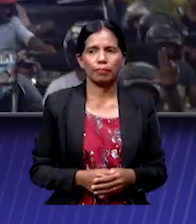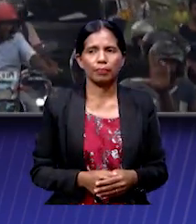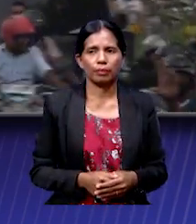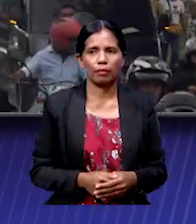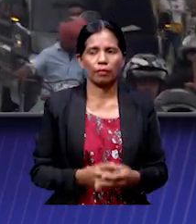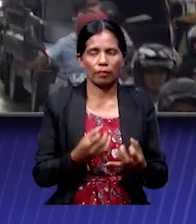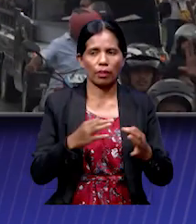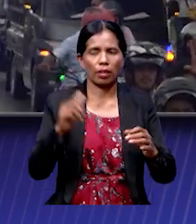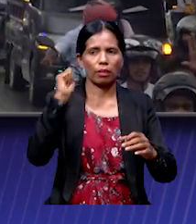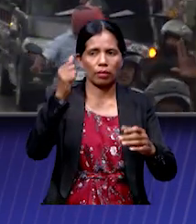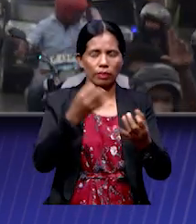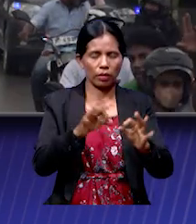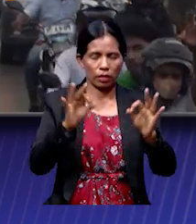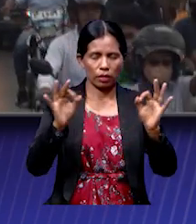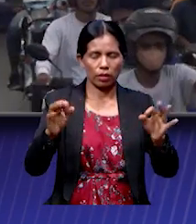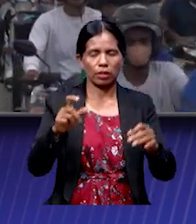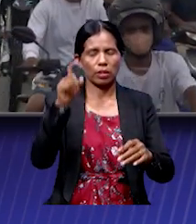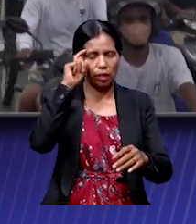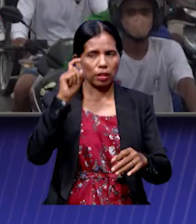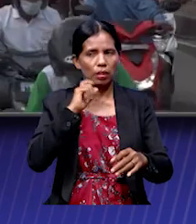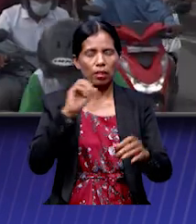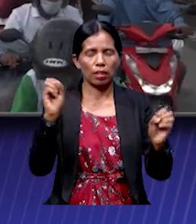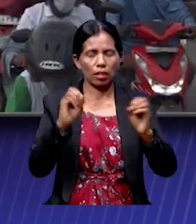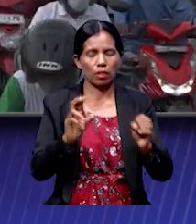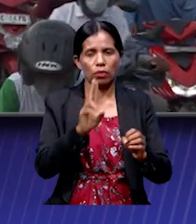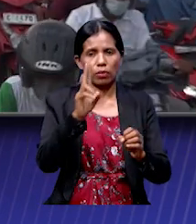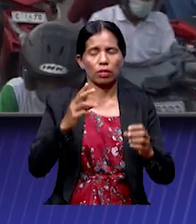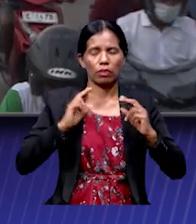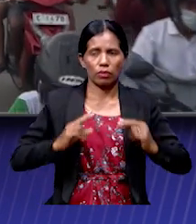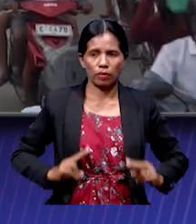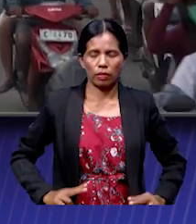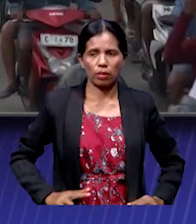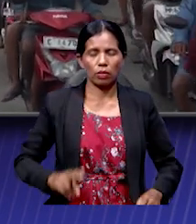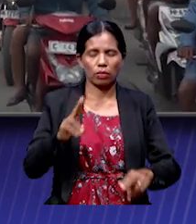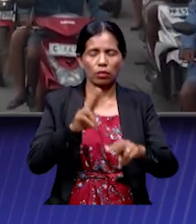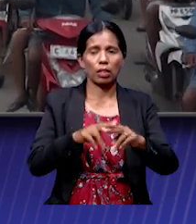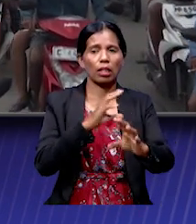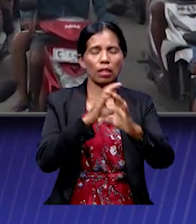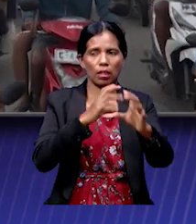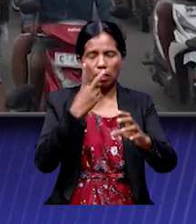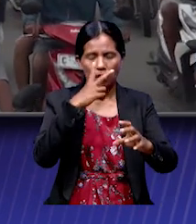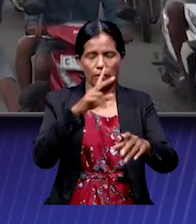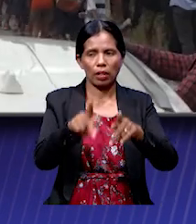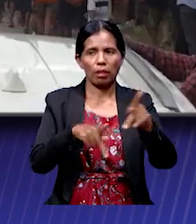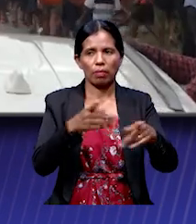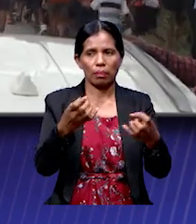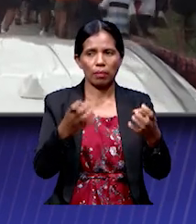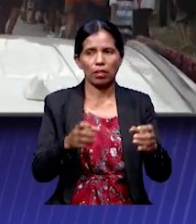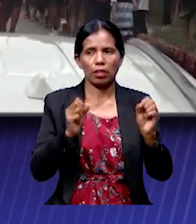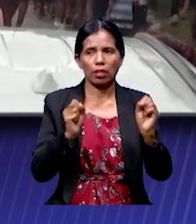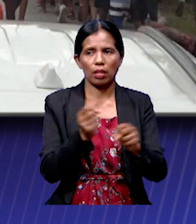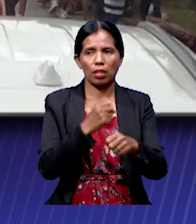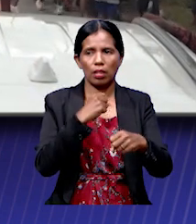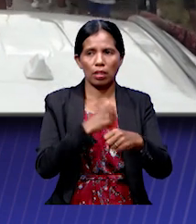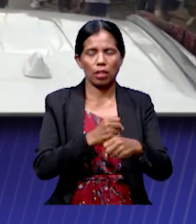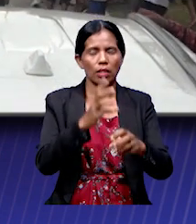Afoin kampanye remata kair lasanana Gusmaung nebe lahat isfaru tur ya kareta leten akompanya usi militante no simpatizante sira halo